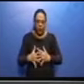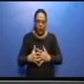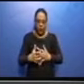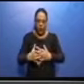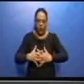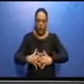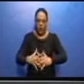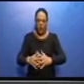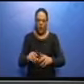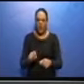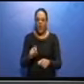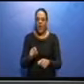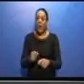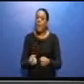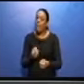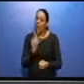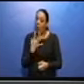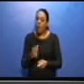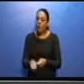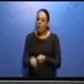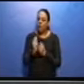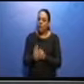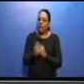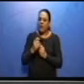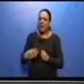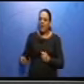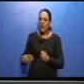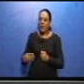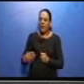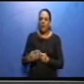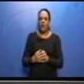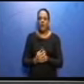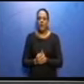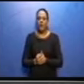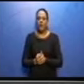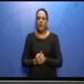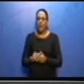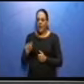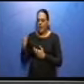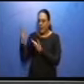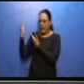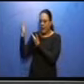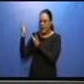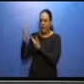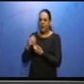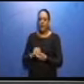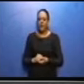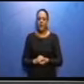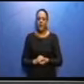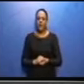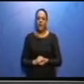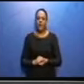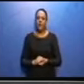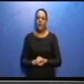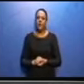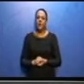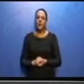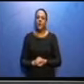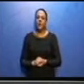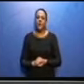uma região aí também muito propícia para a pesca, é essa corrente que nós indicamos aqui no mapa. Corrente quente do Índico